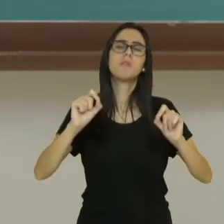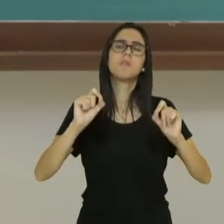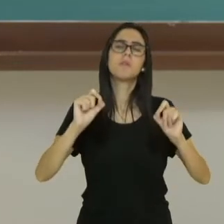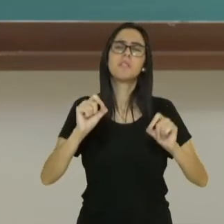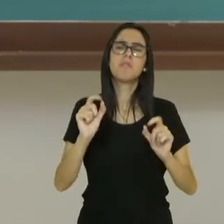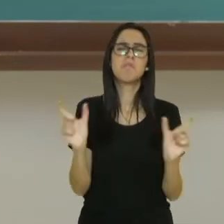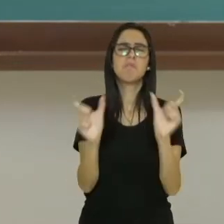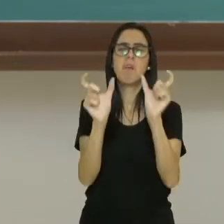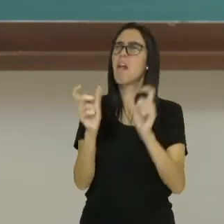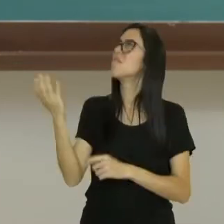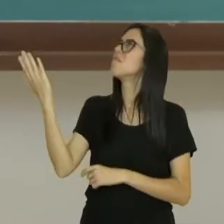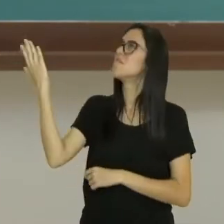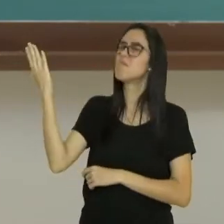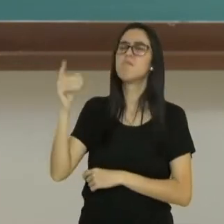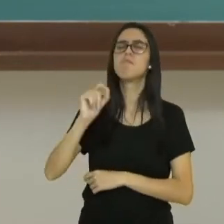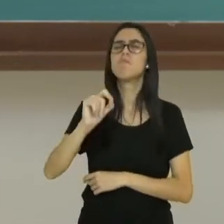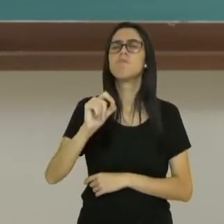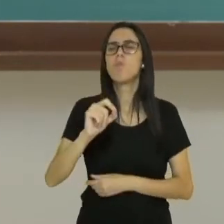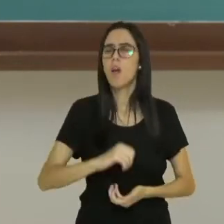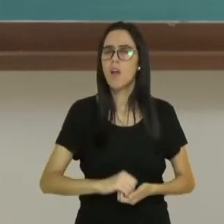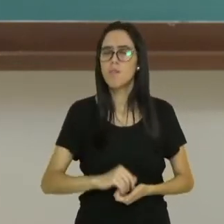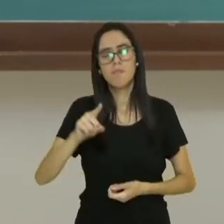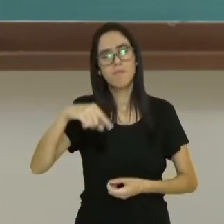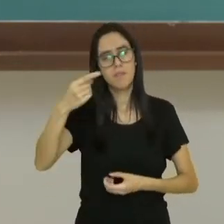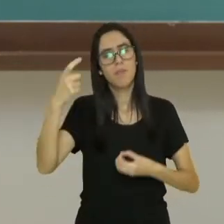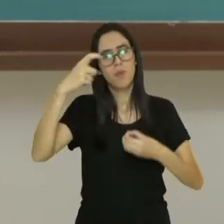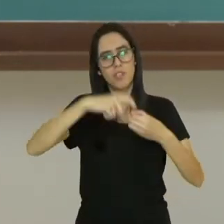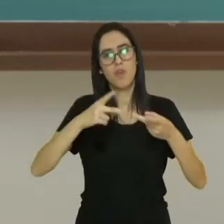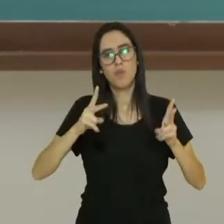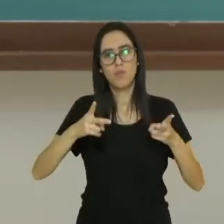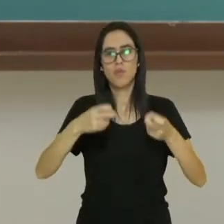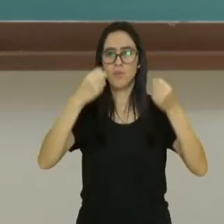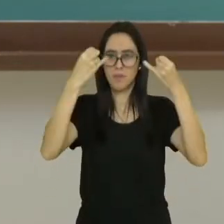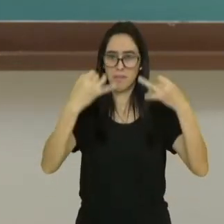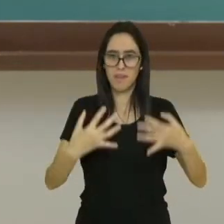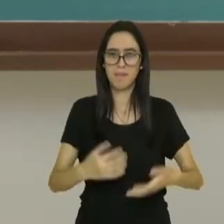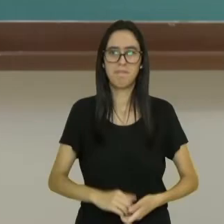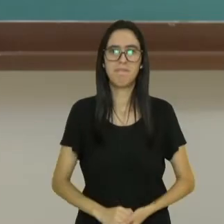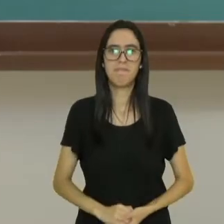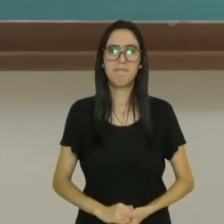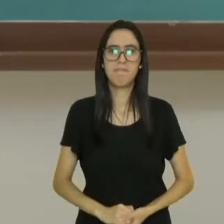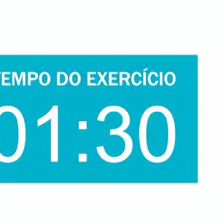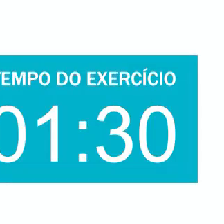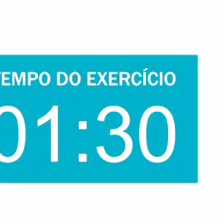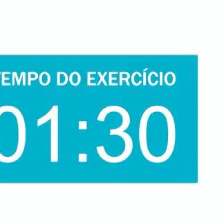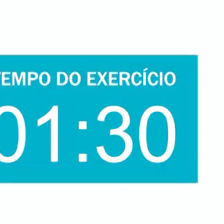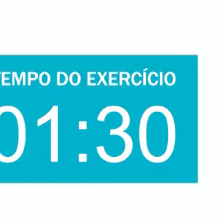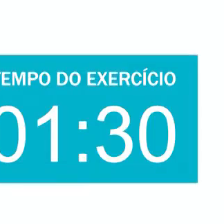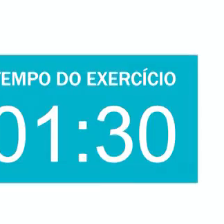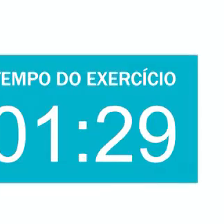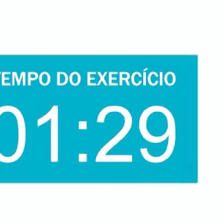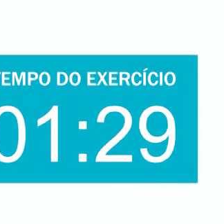essa teoria da deriva continental e nós voltamos em seguida com a correção.